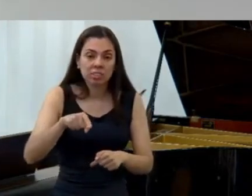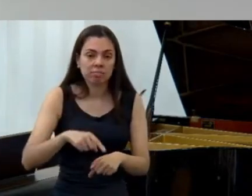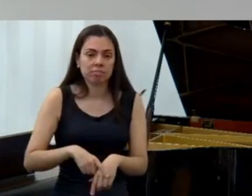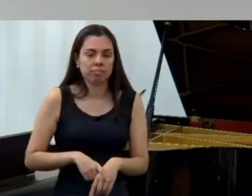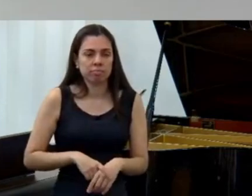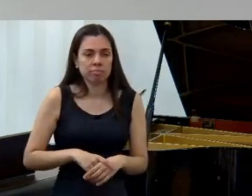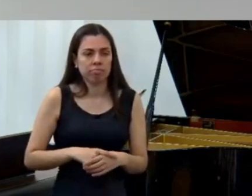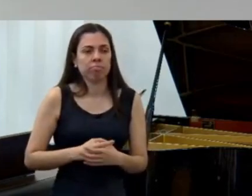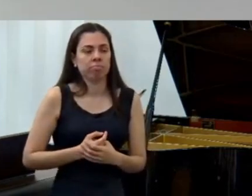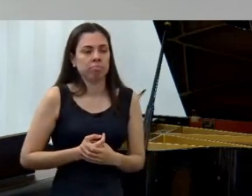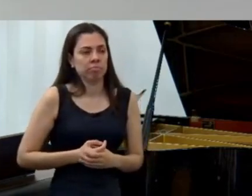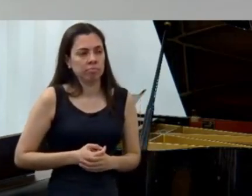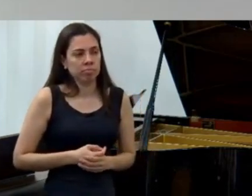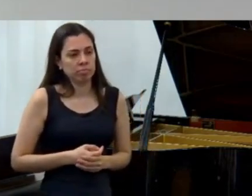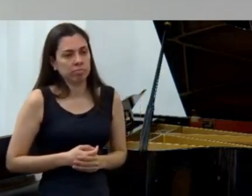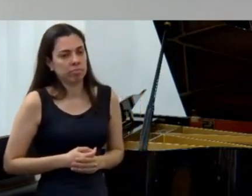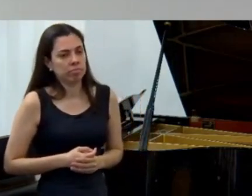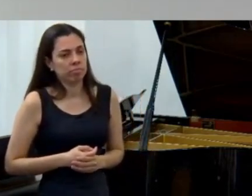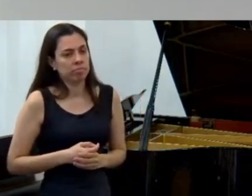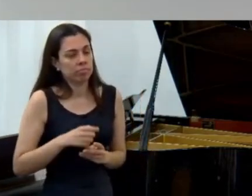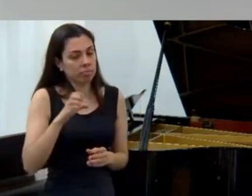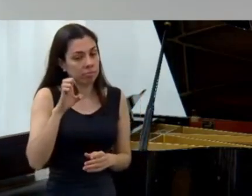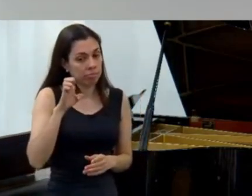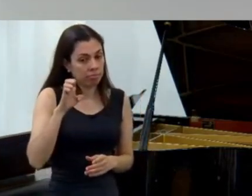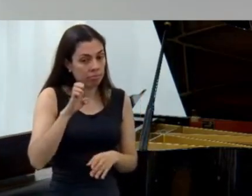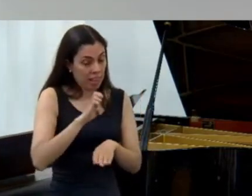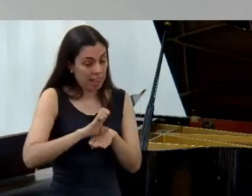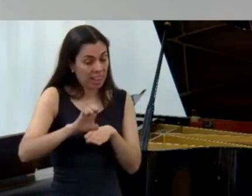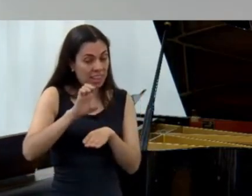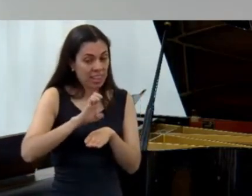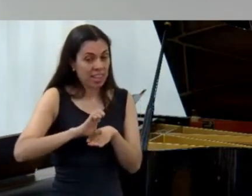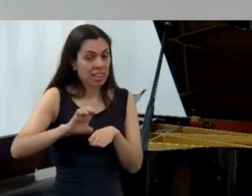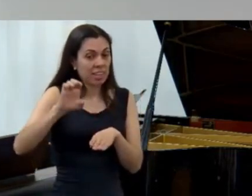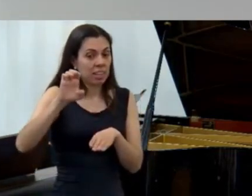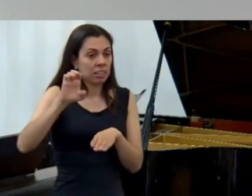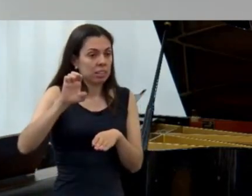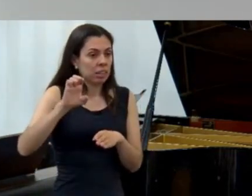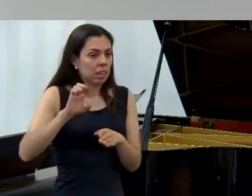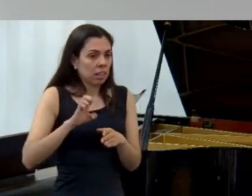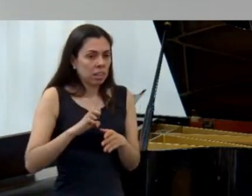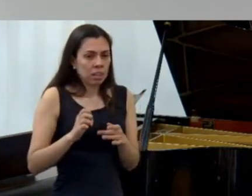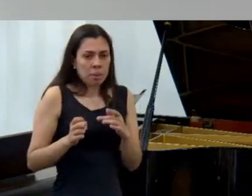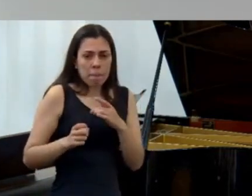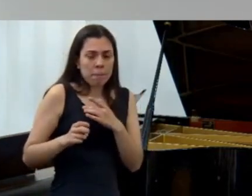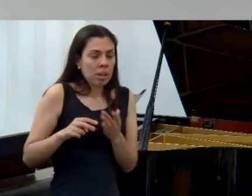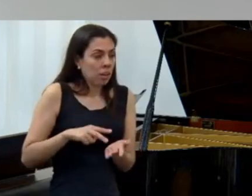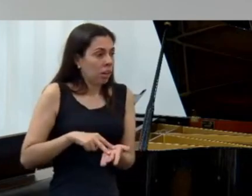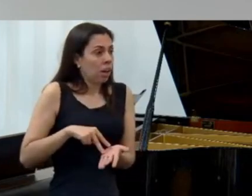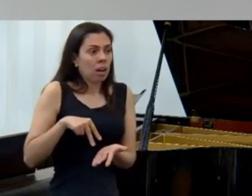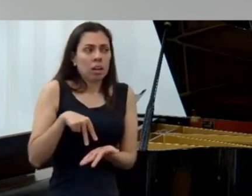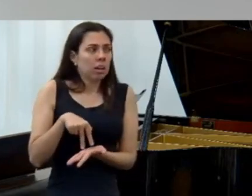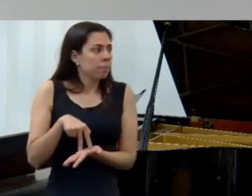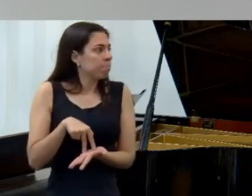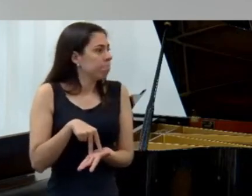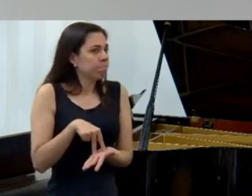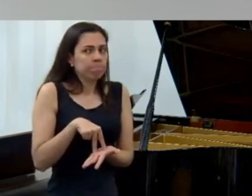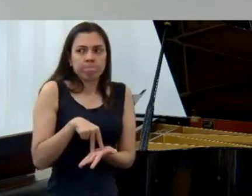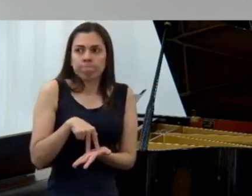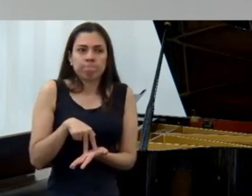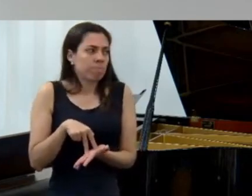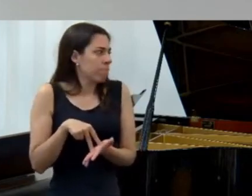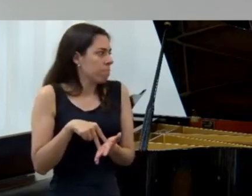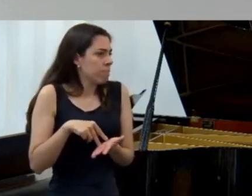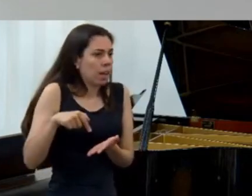que ele teve medo e se levantou para salvar a sua vida. E foi